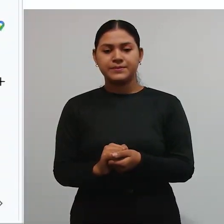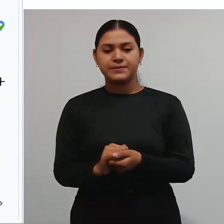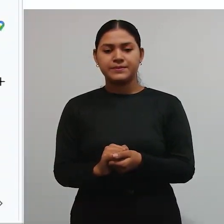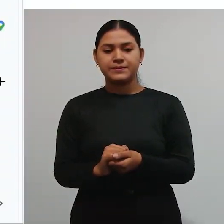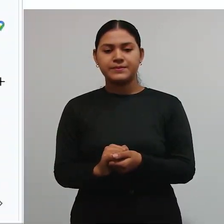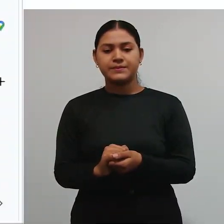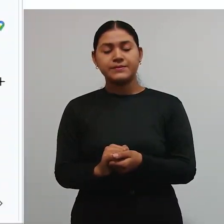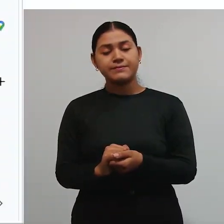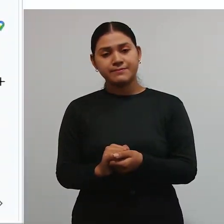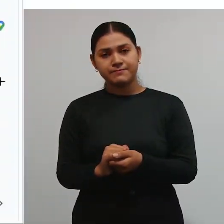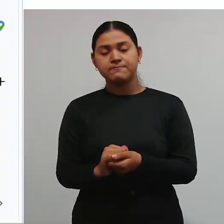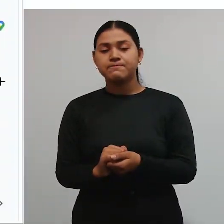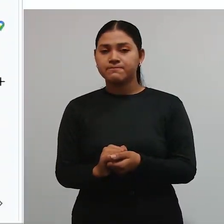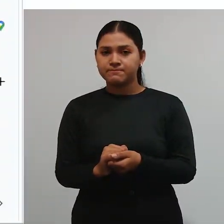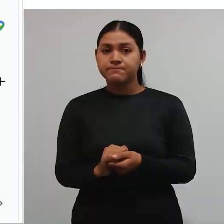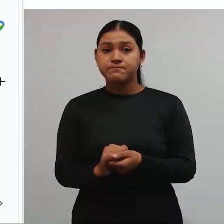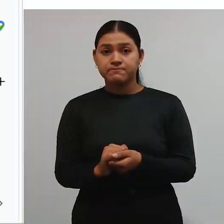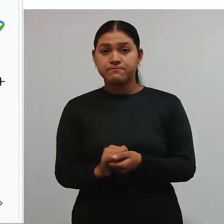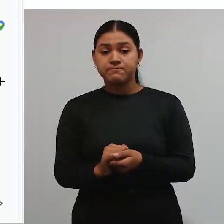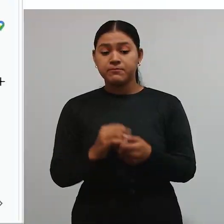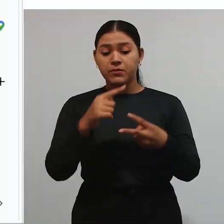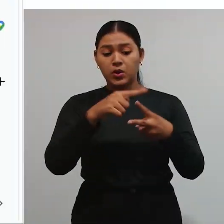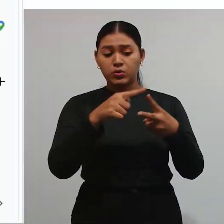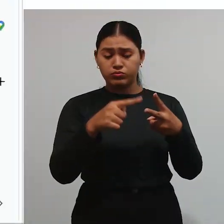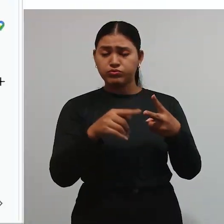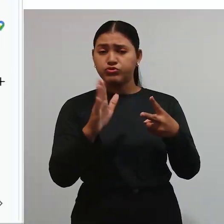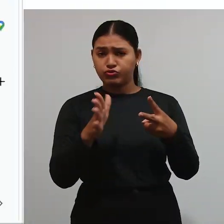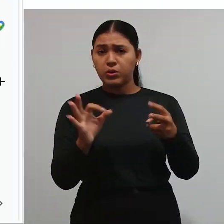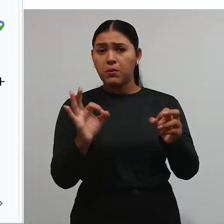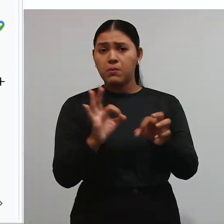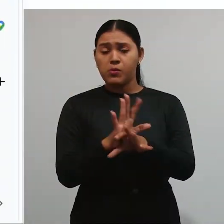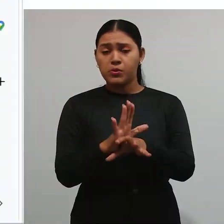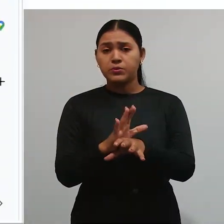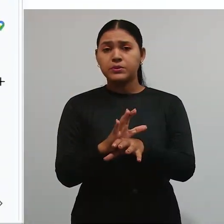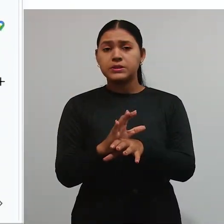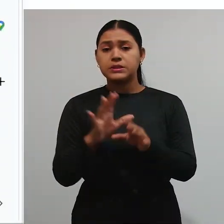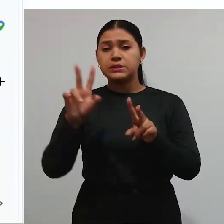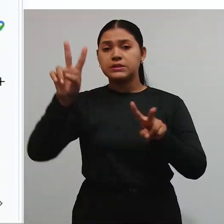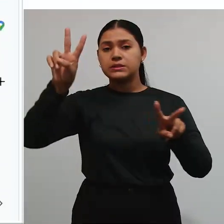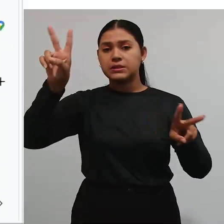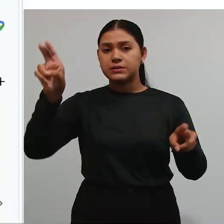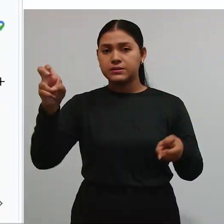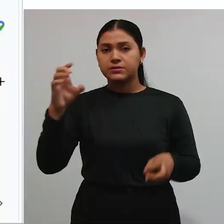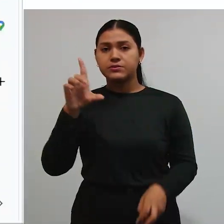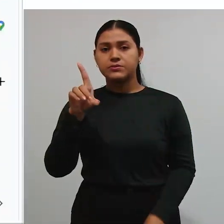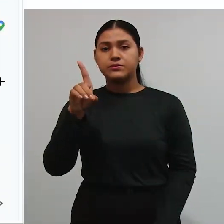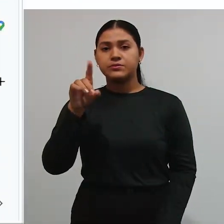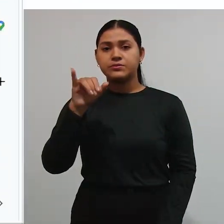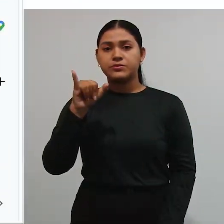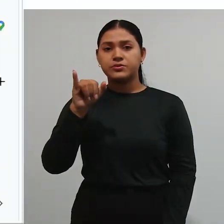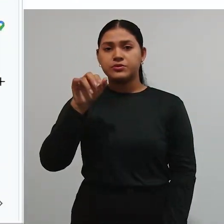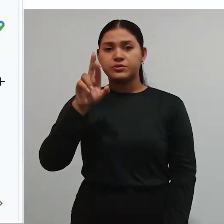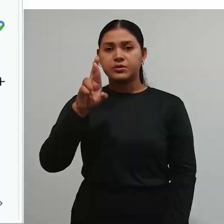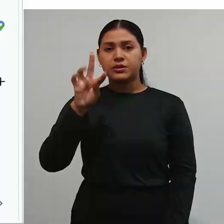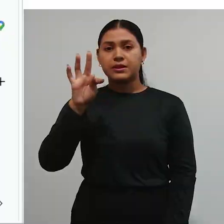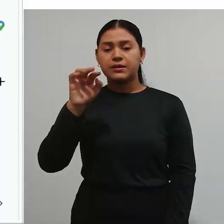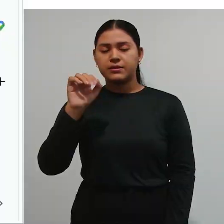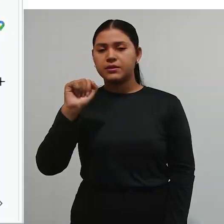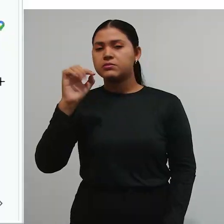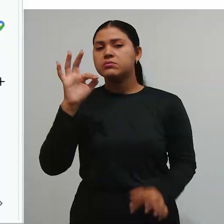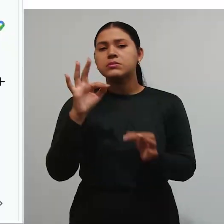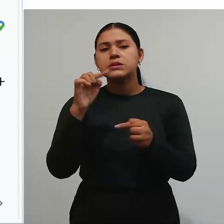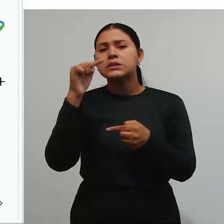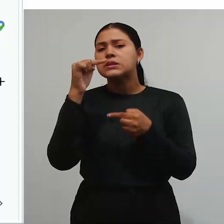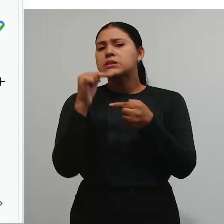Então, as duas são citação direta curta, porque o trecho não ultrapassa 3 linhas. Mas na primeira eu